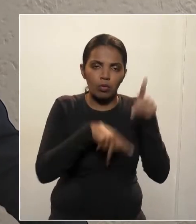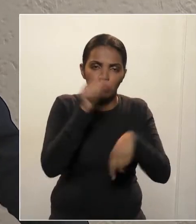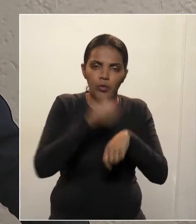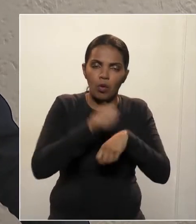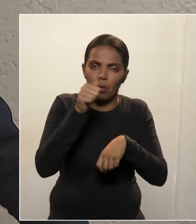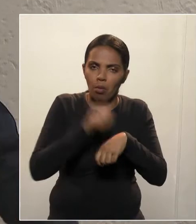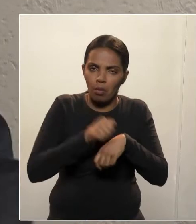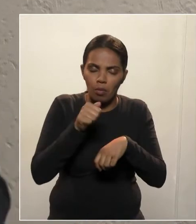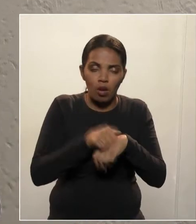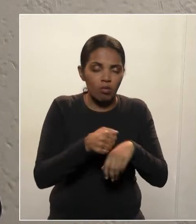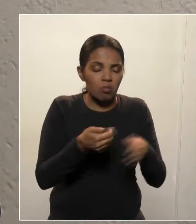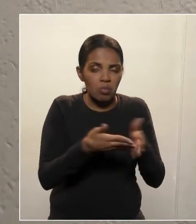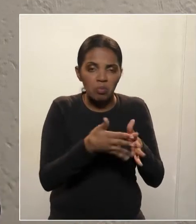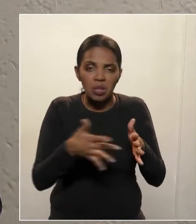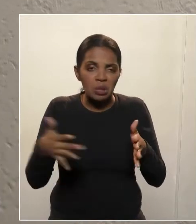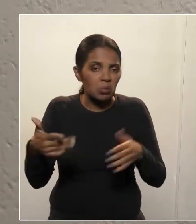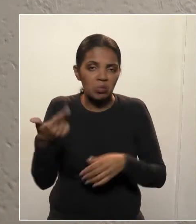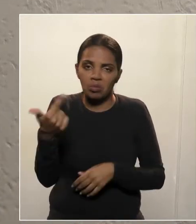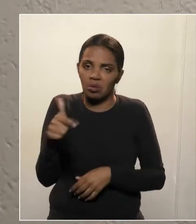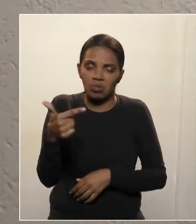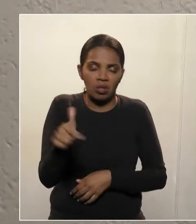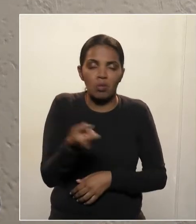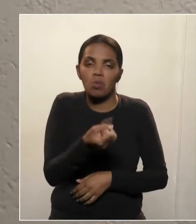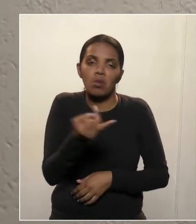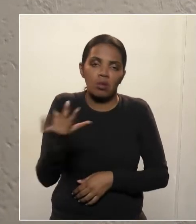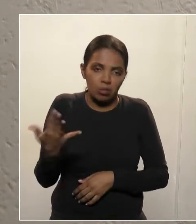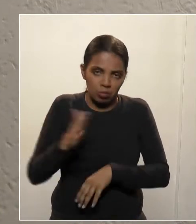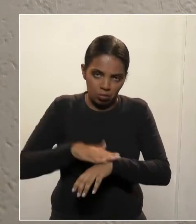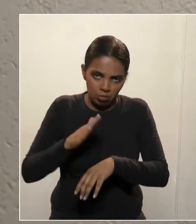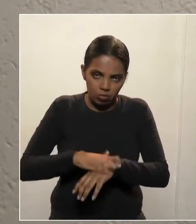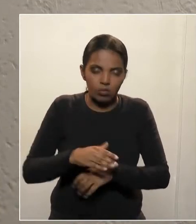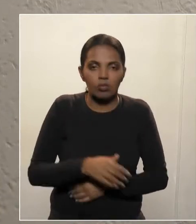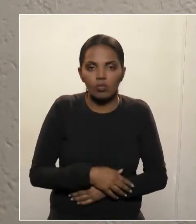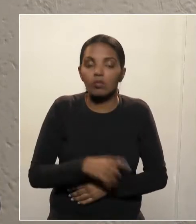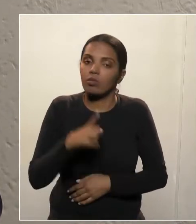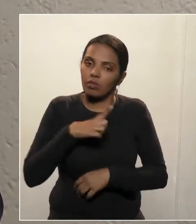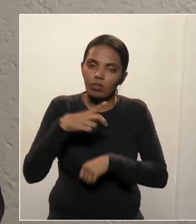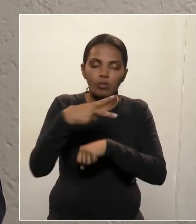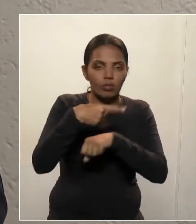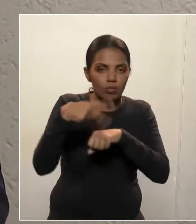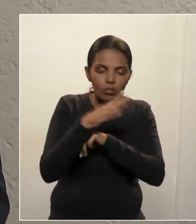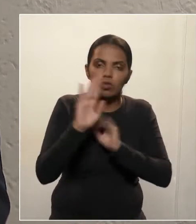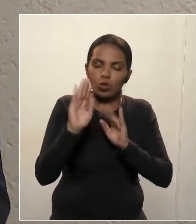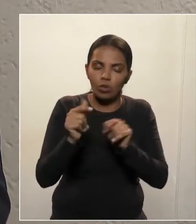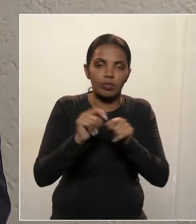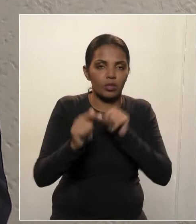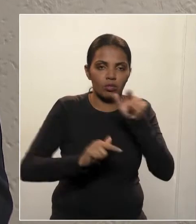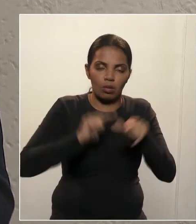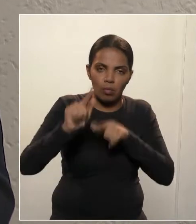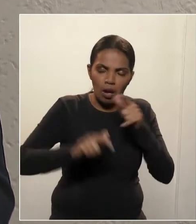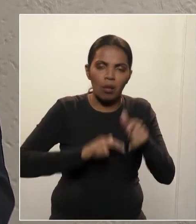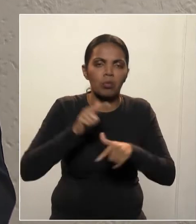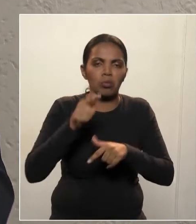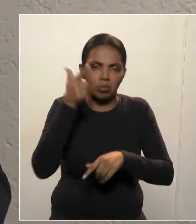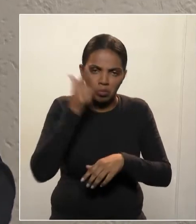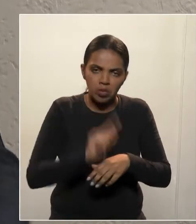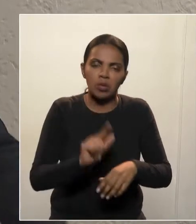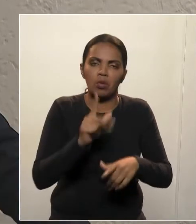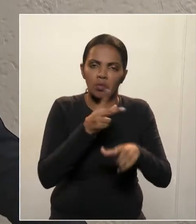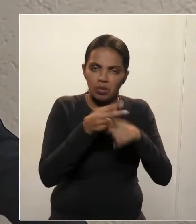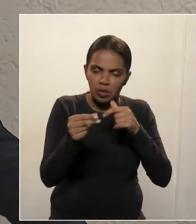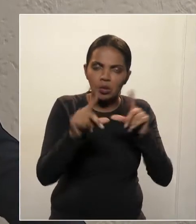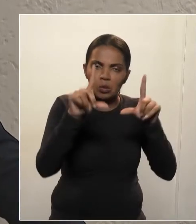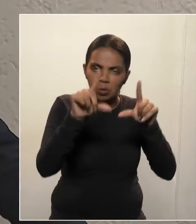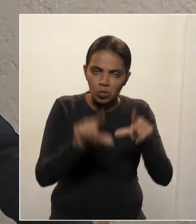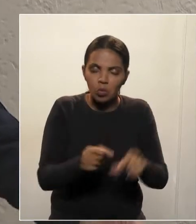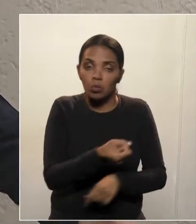tempo indeterminado. Até aqui, alguns países foram bem-sucedidos no combate ao vírus, ou pelo menos na redução